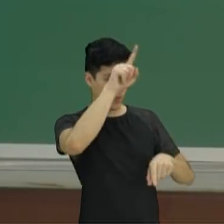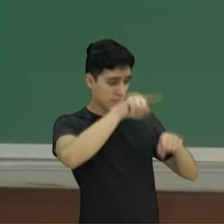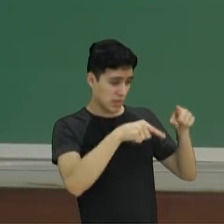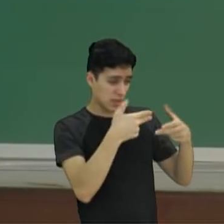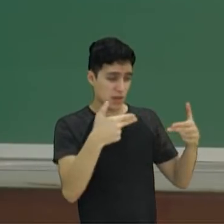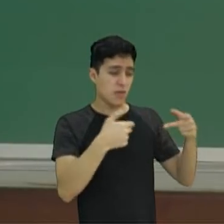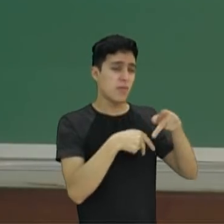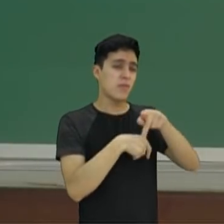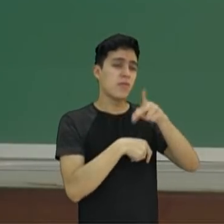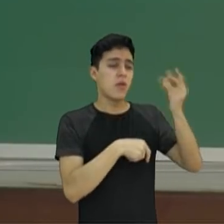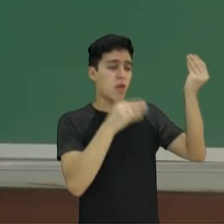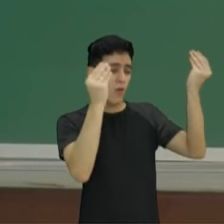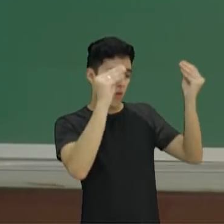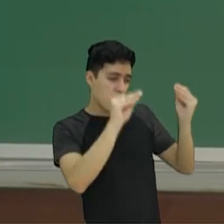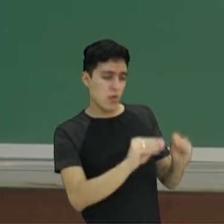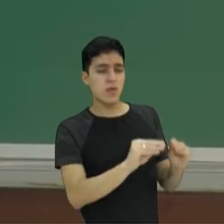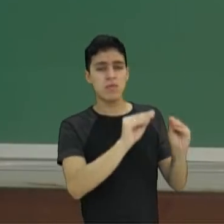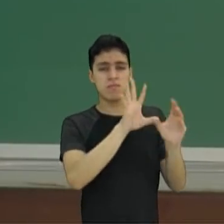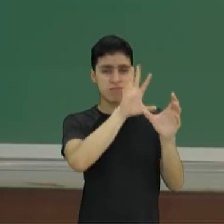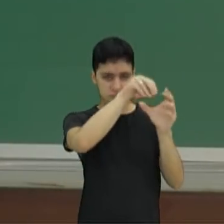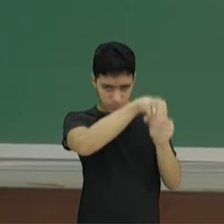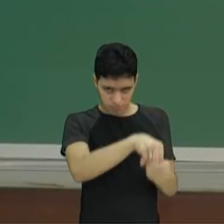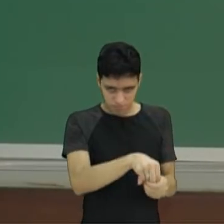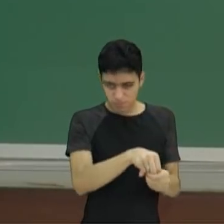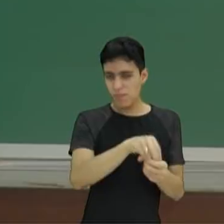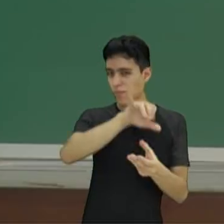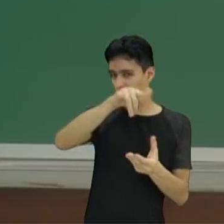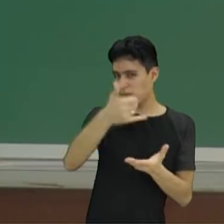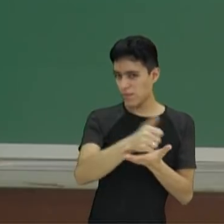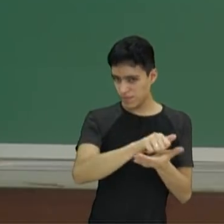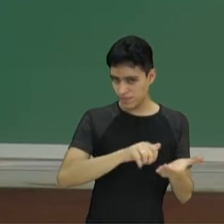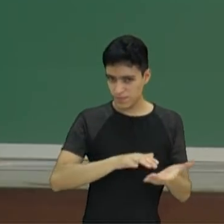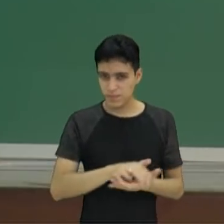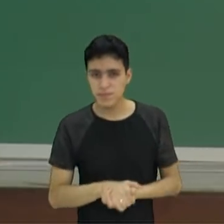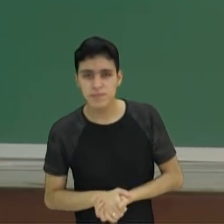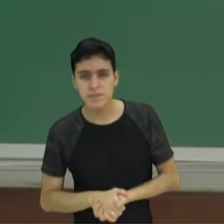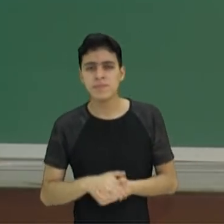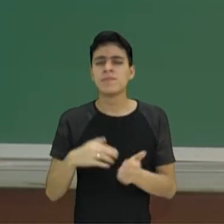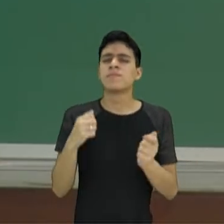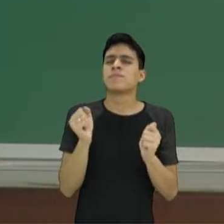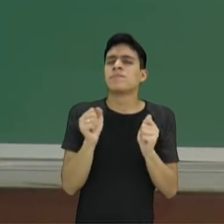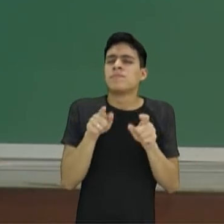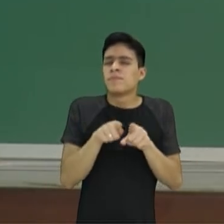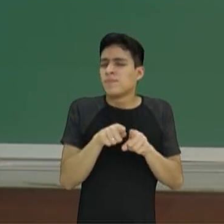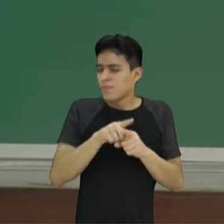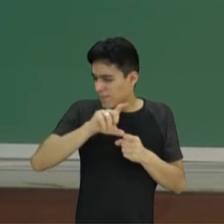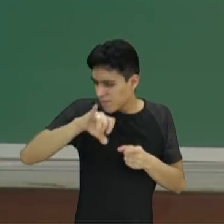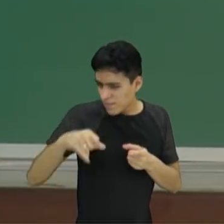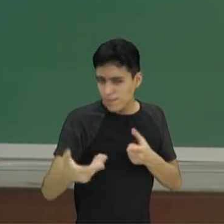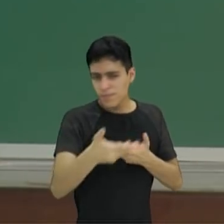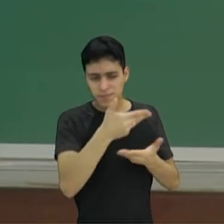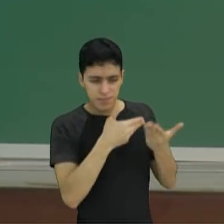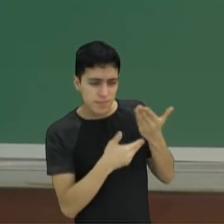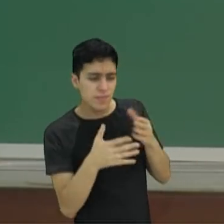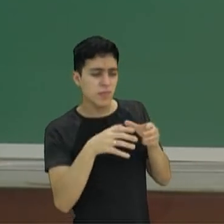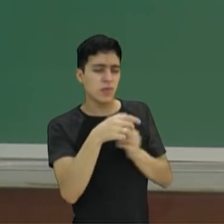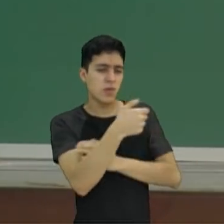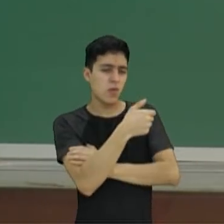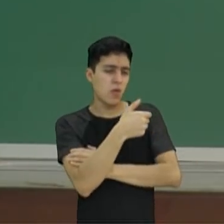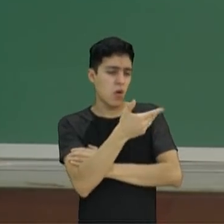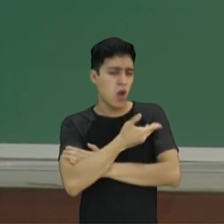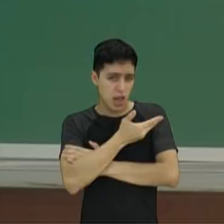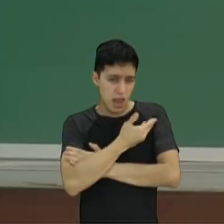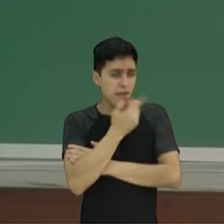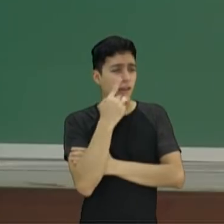trabalhos, as atividades. Também faça essa interação com seus colegas, deixe uma mensagem no mural e veja se